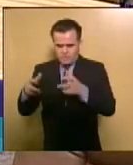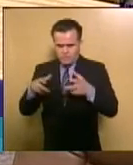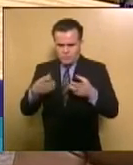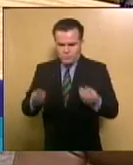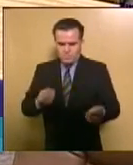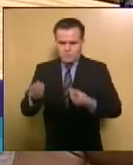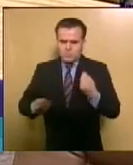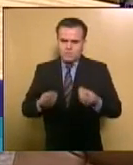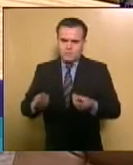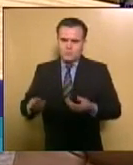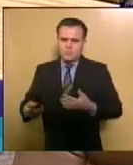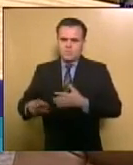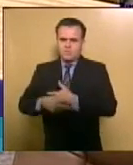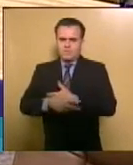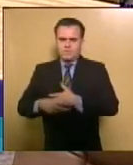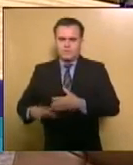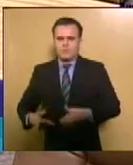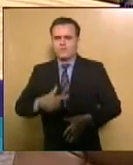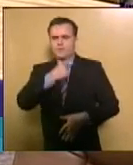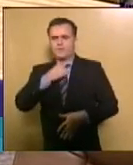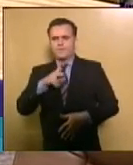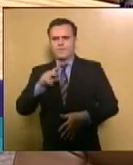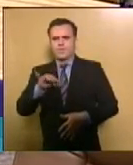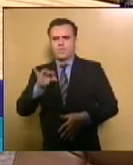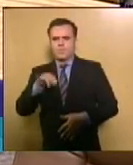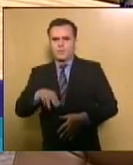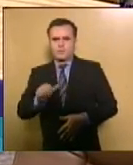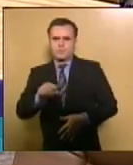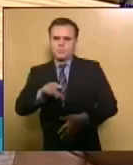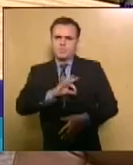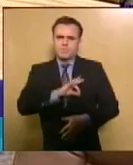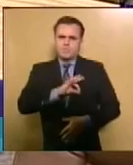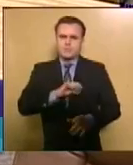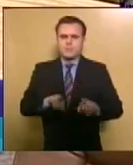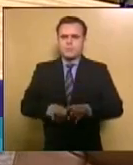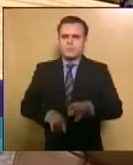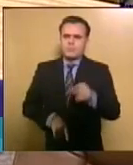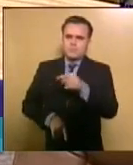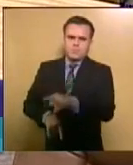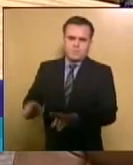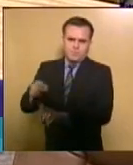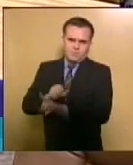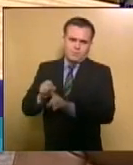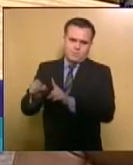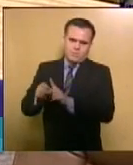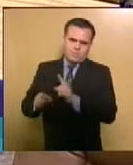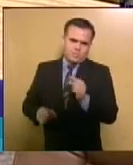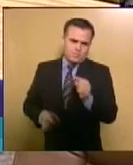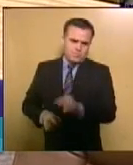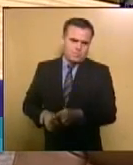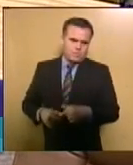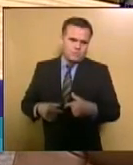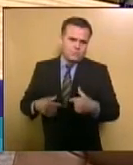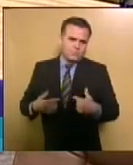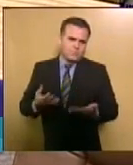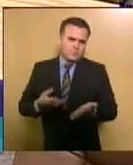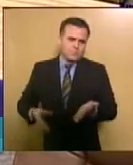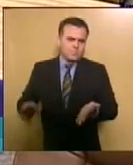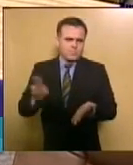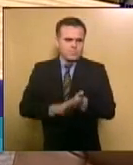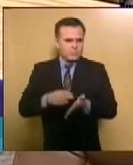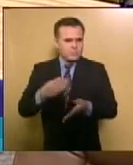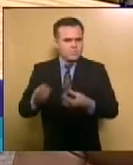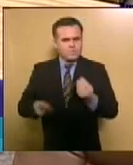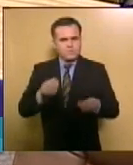traz vítimas tanto para os policiais como paraa sociedade não sei se se eu posso afirmar isso mas eu tinha